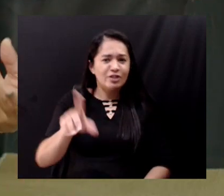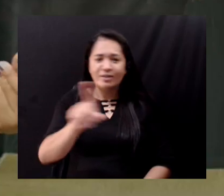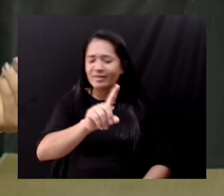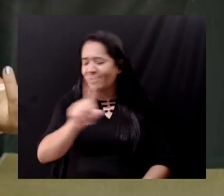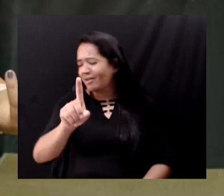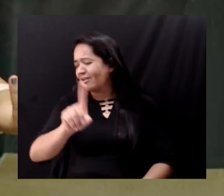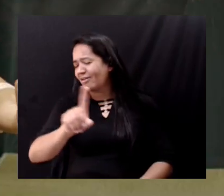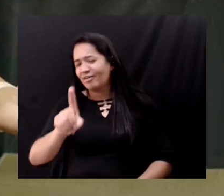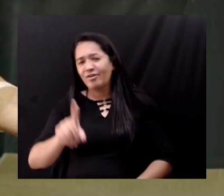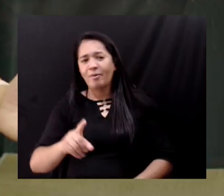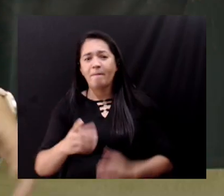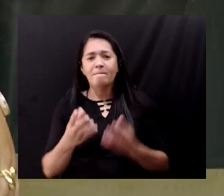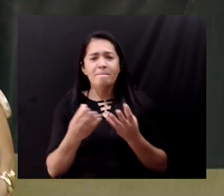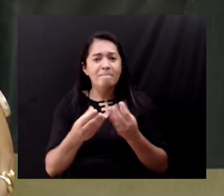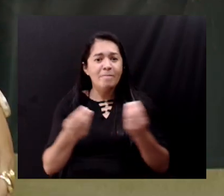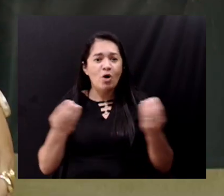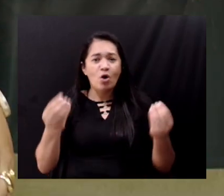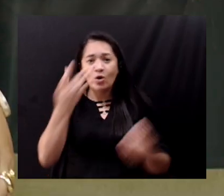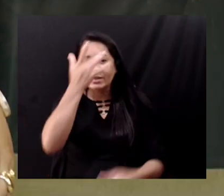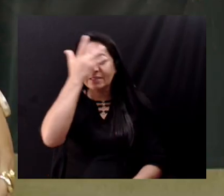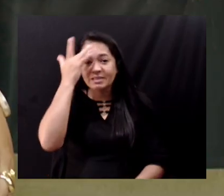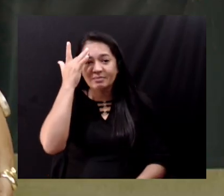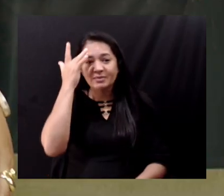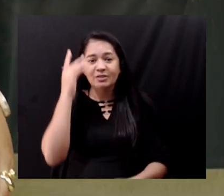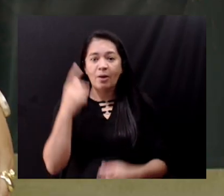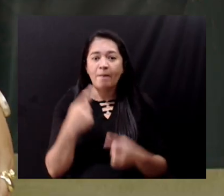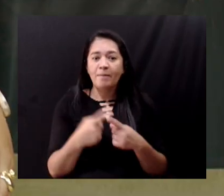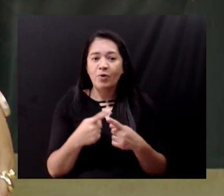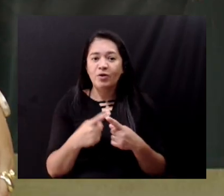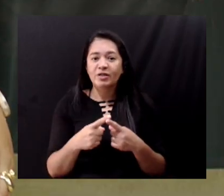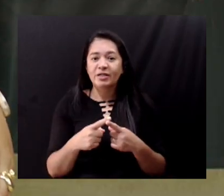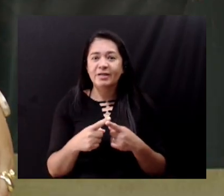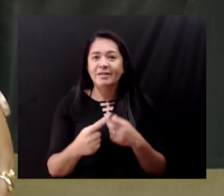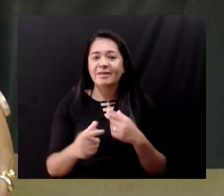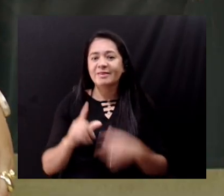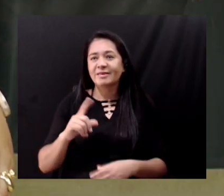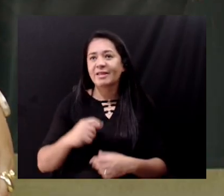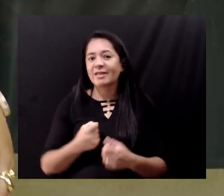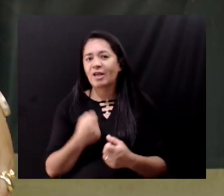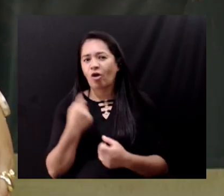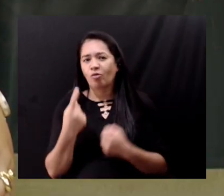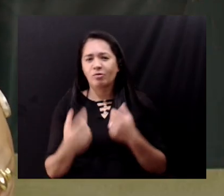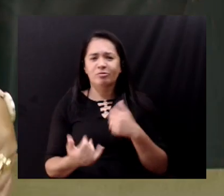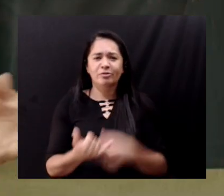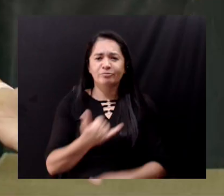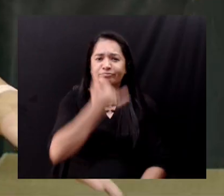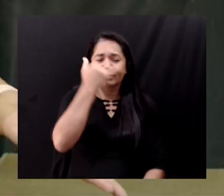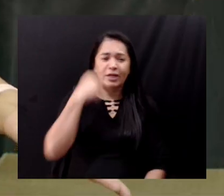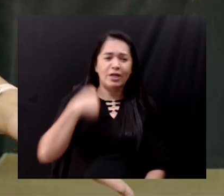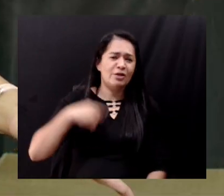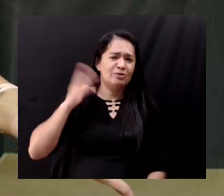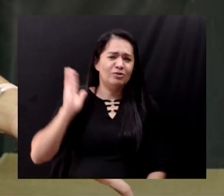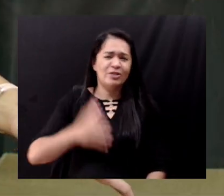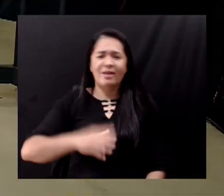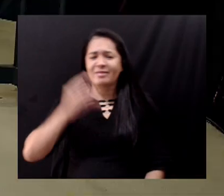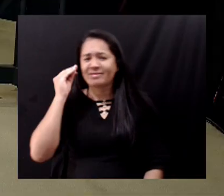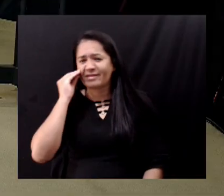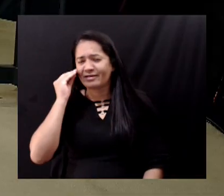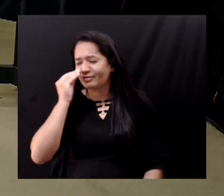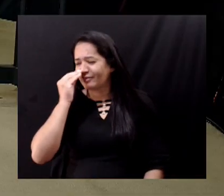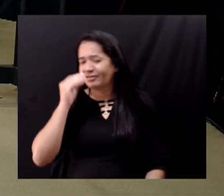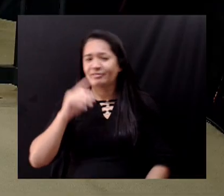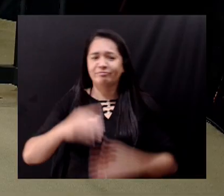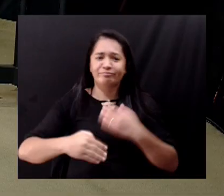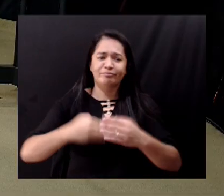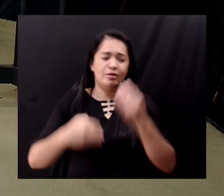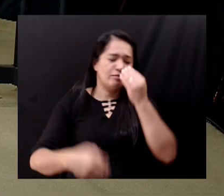algo químico, né, que nos sabota assim. Eu também já tentei e desisto. E é isso. Vou fazer o quê,